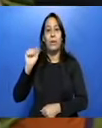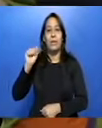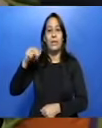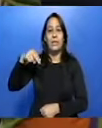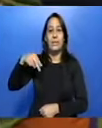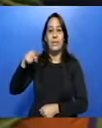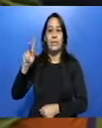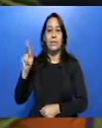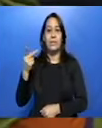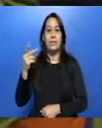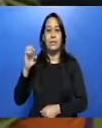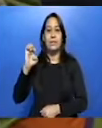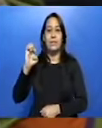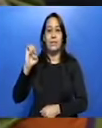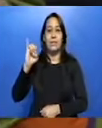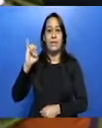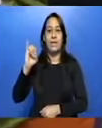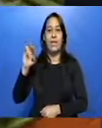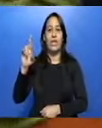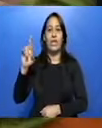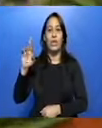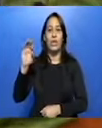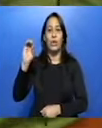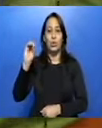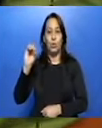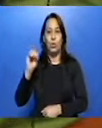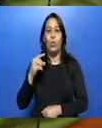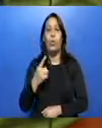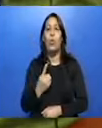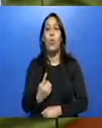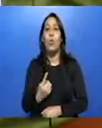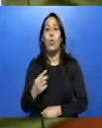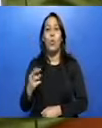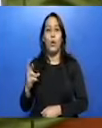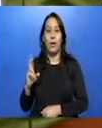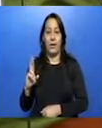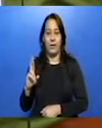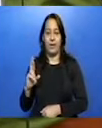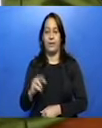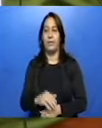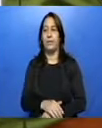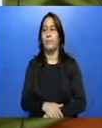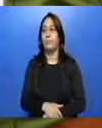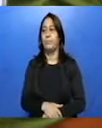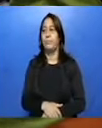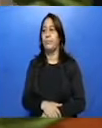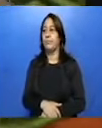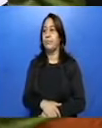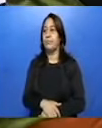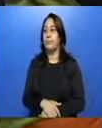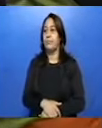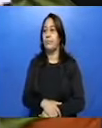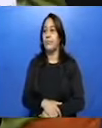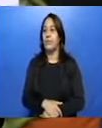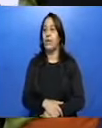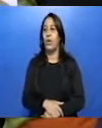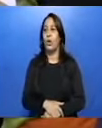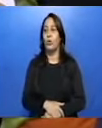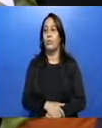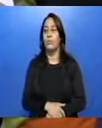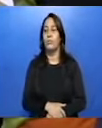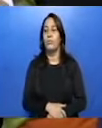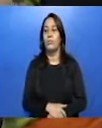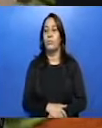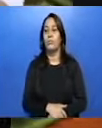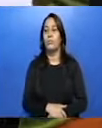mesmo sendo os vizinhos vogais, eu vou usar um R só, porque eu quero que a minha língua estrava.